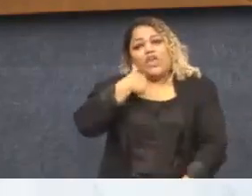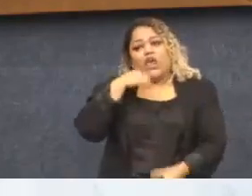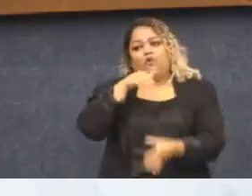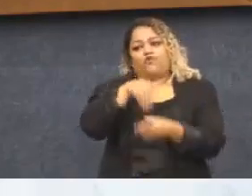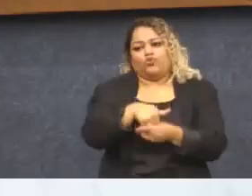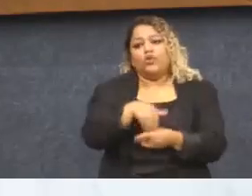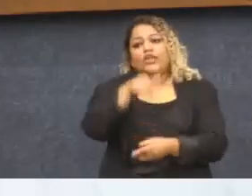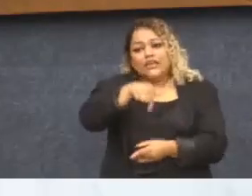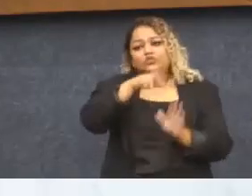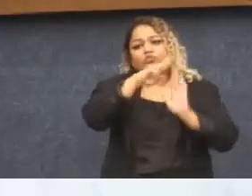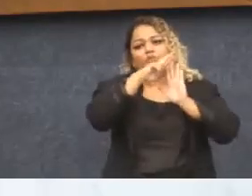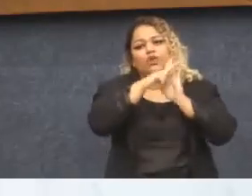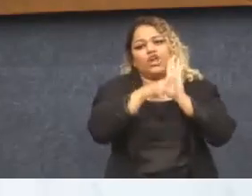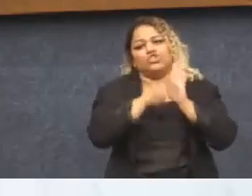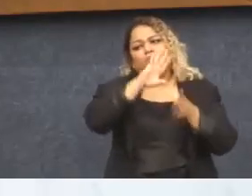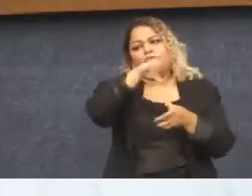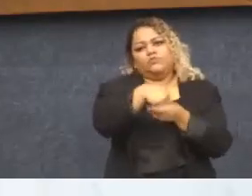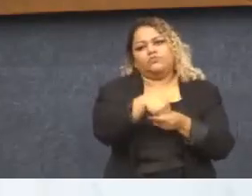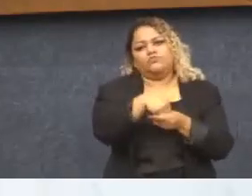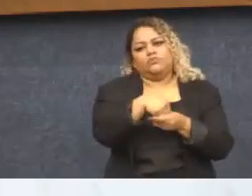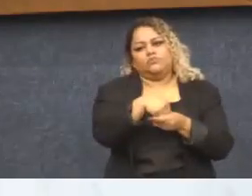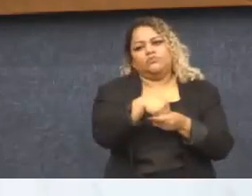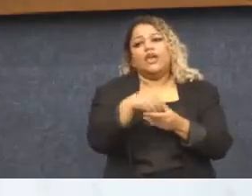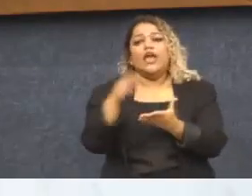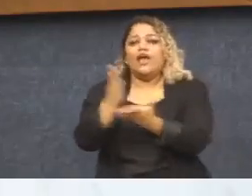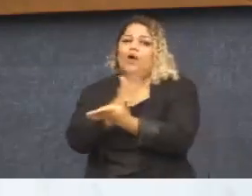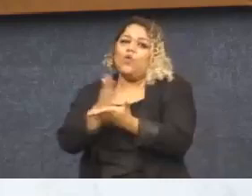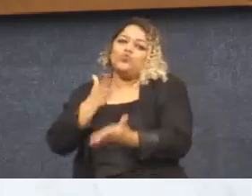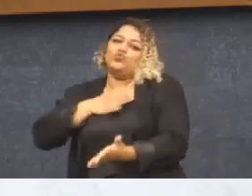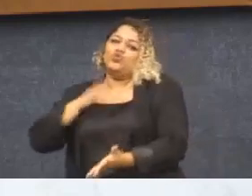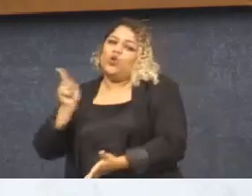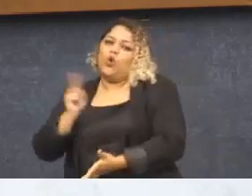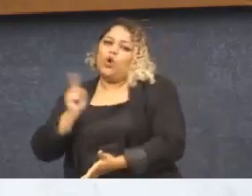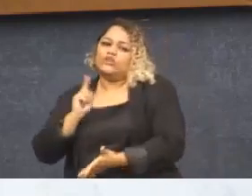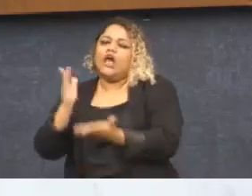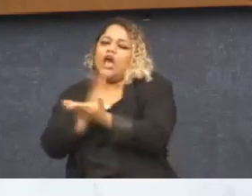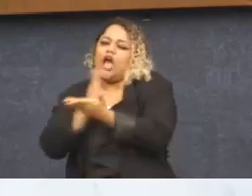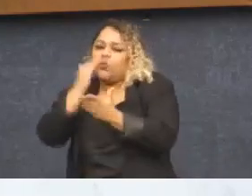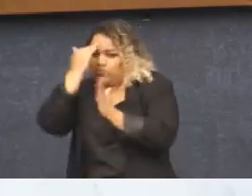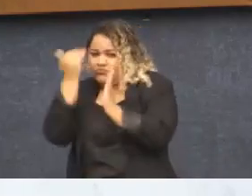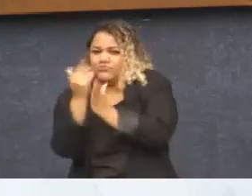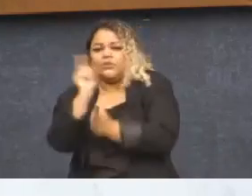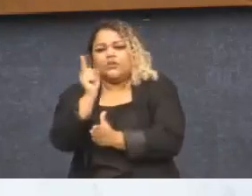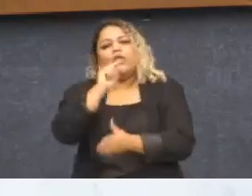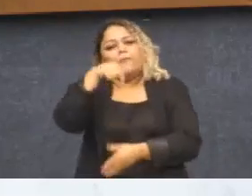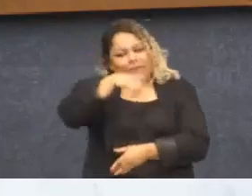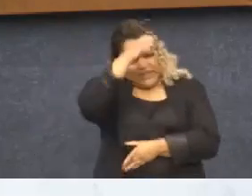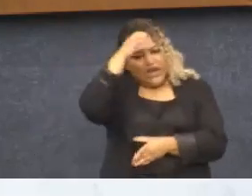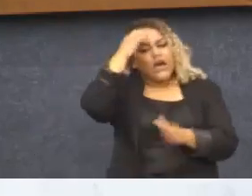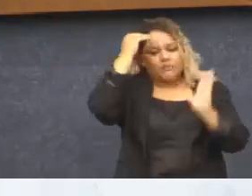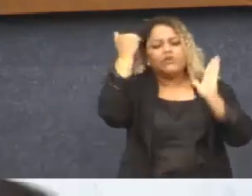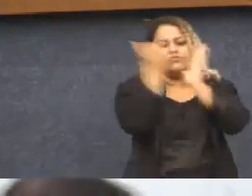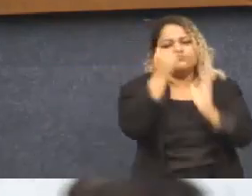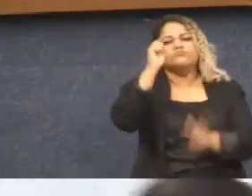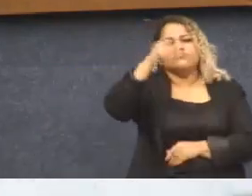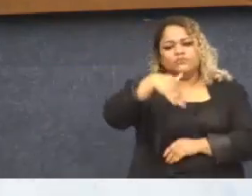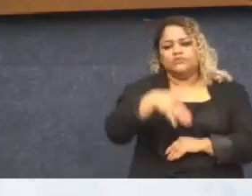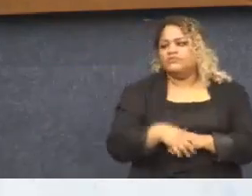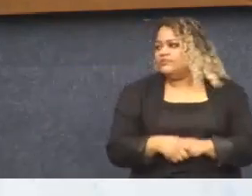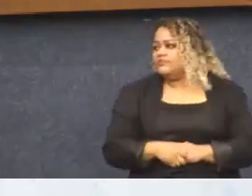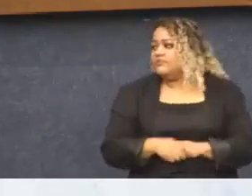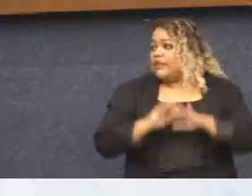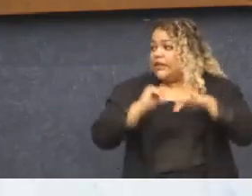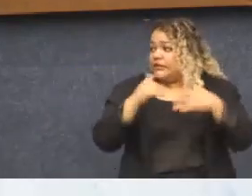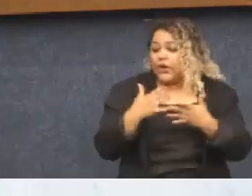vocês, isso se chama regimento interno. Tem quem não goste, tem quem não faça, mas ele funciona nessa casa. Então é o seguinte,